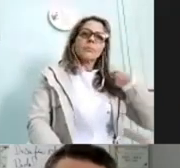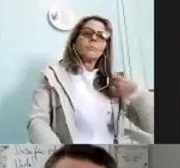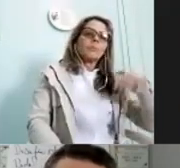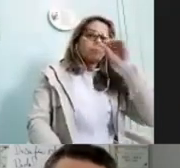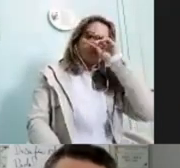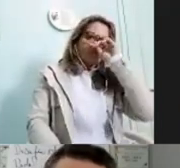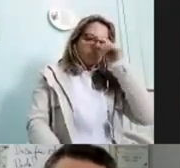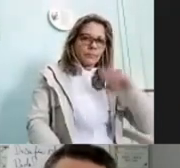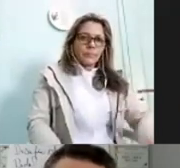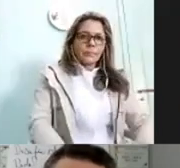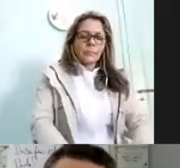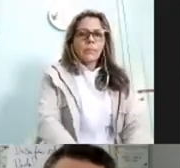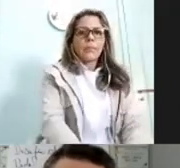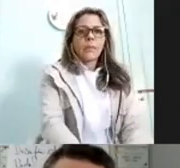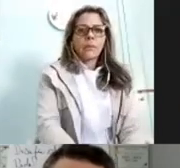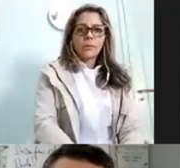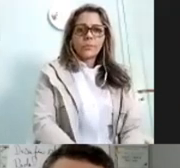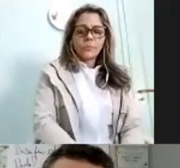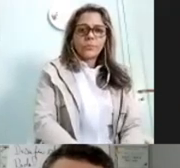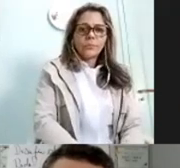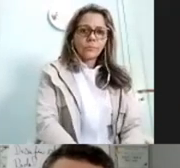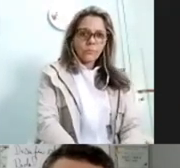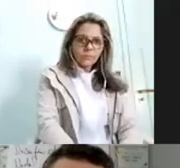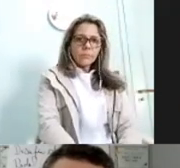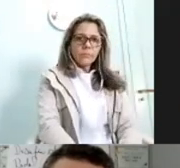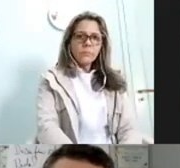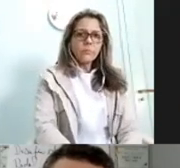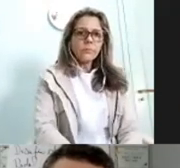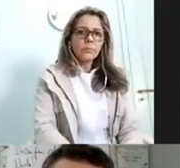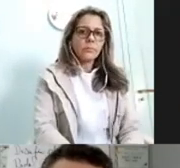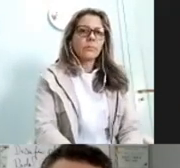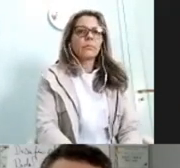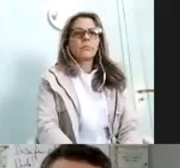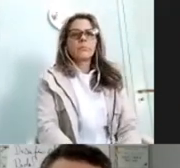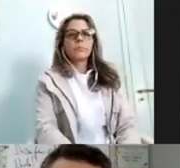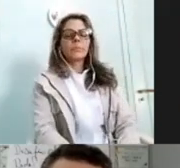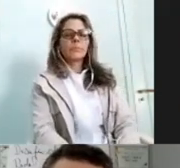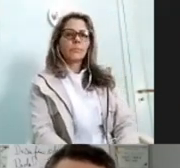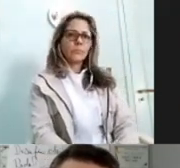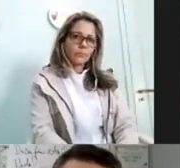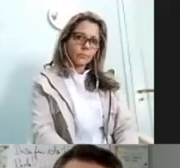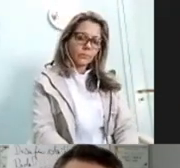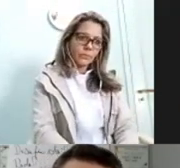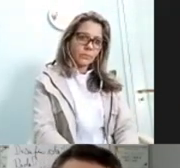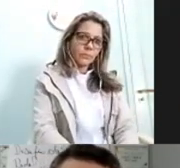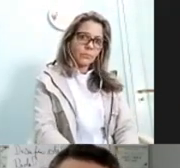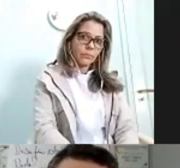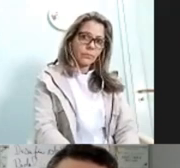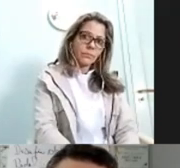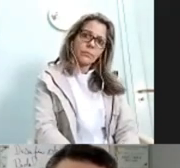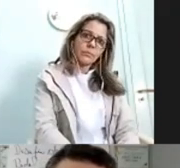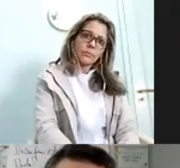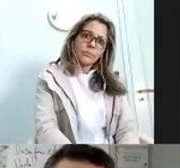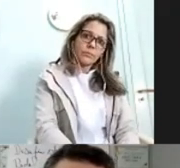de lhe fazer a pergunta se é possível eu fazer um trabalho de reflexologia